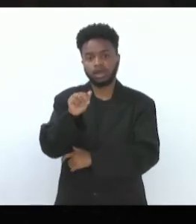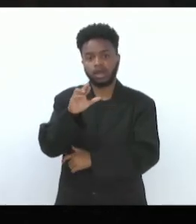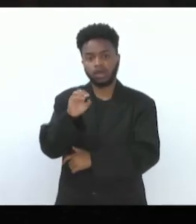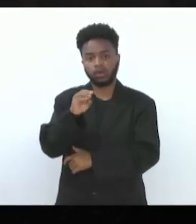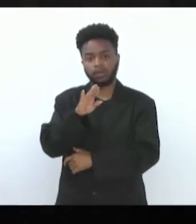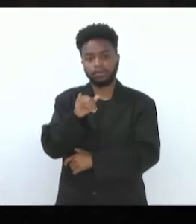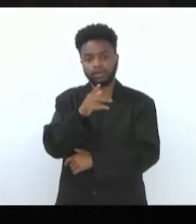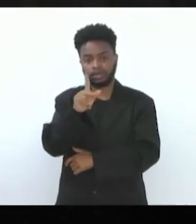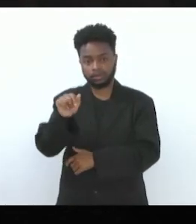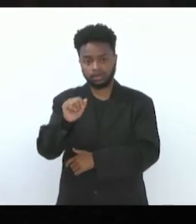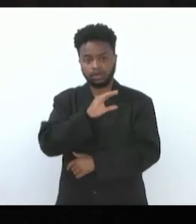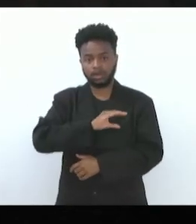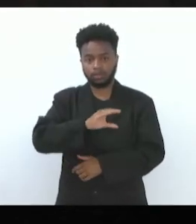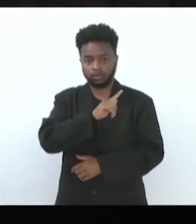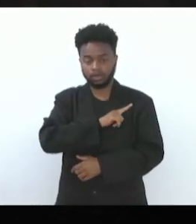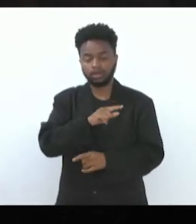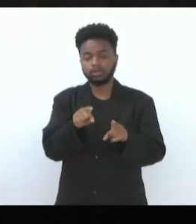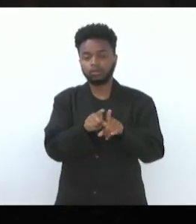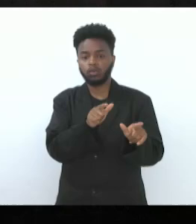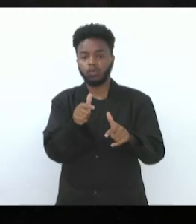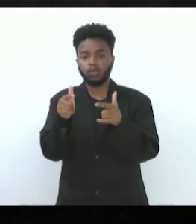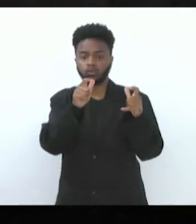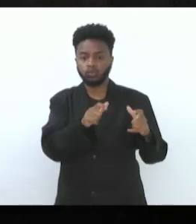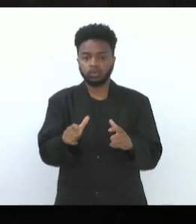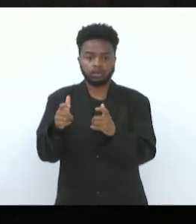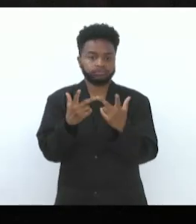Campo Grande, como em outros lugares também. Então,